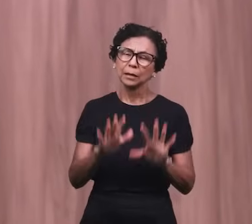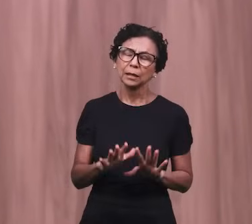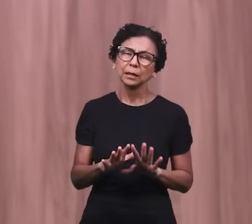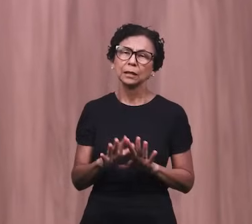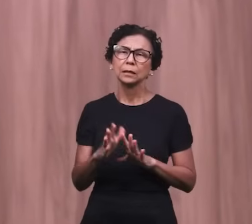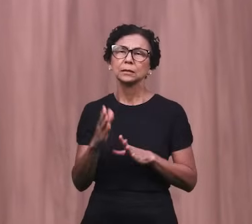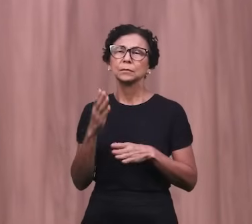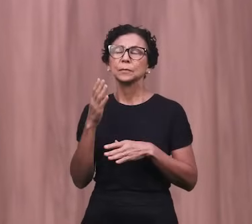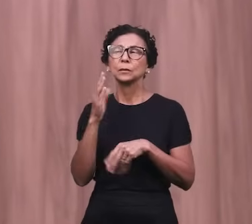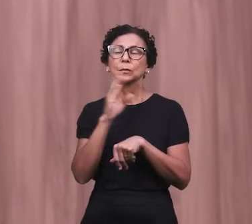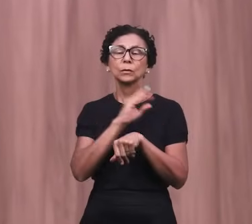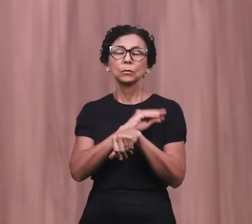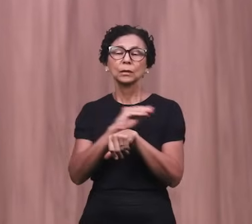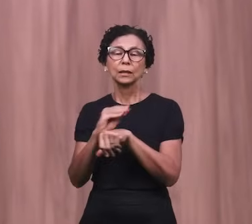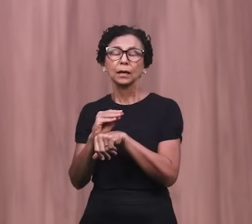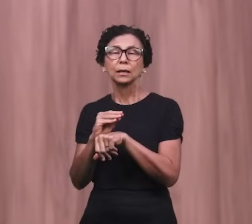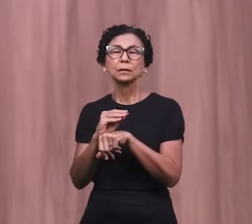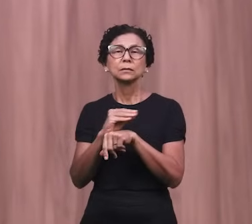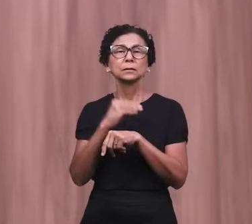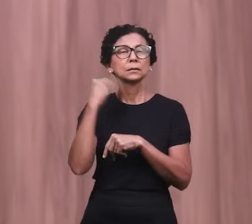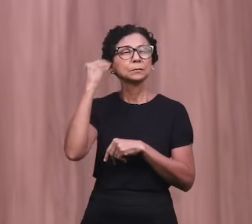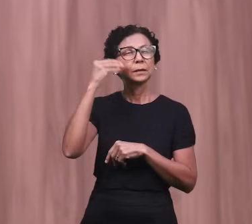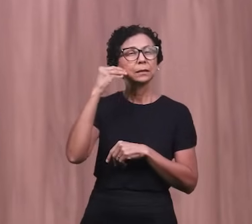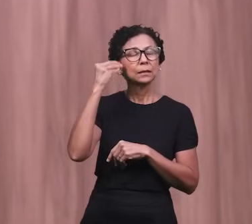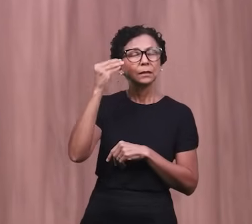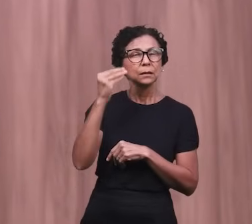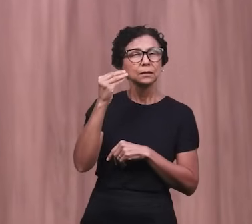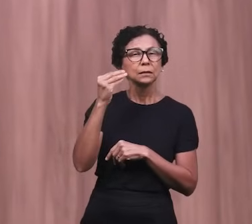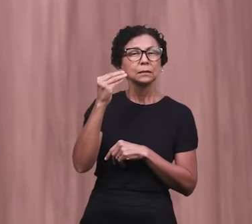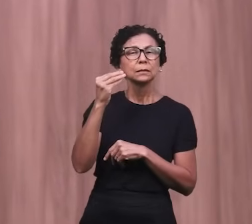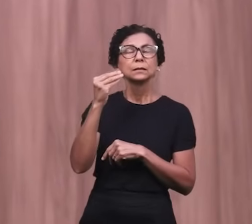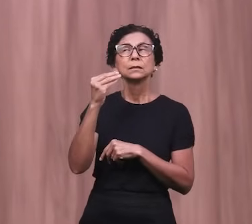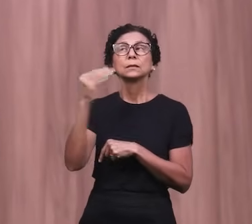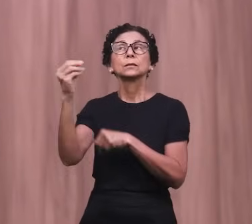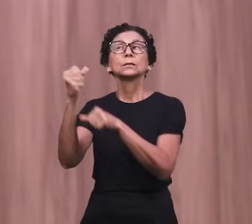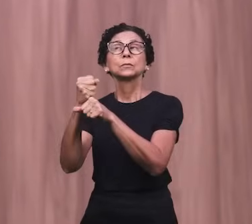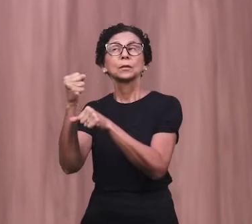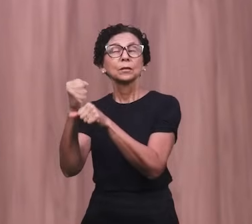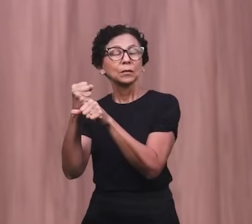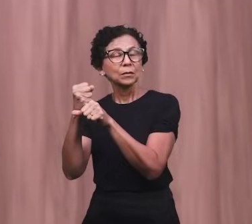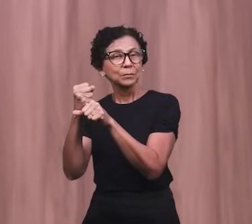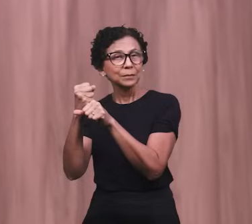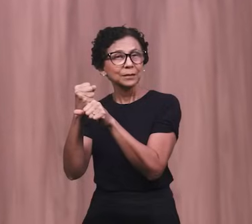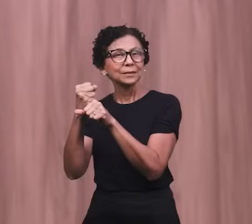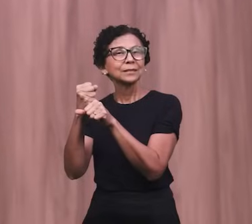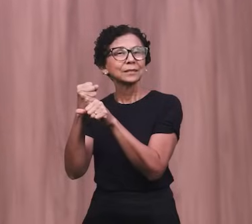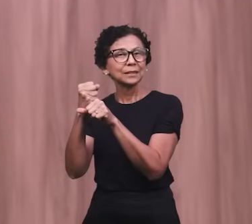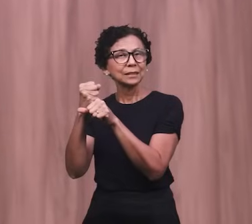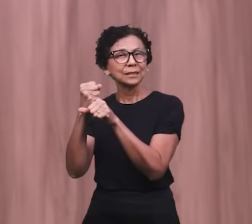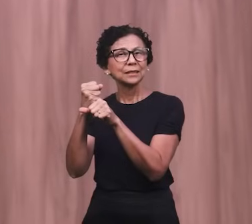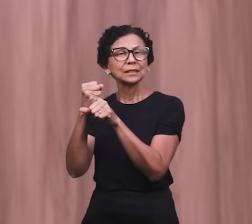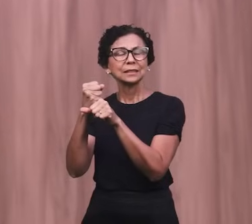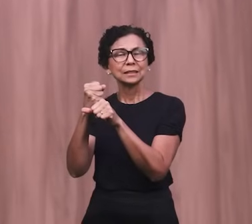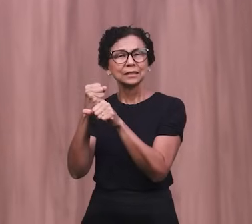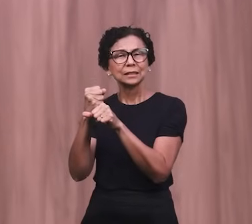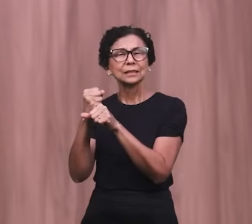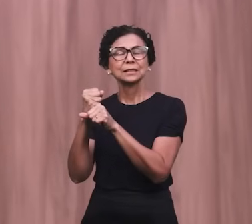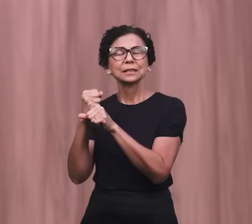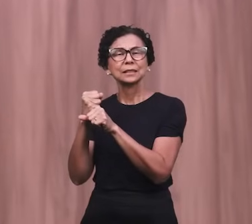feito, pelo cuidado, pela as experiências, pela tua obra, Senhor, que a cada disso